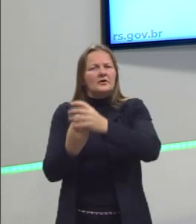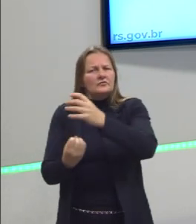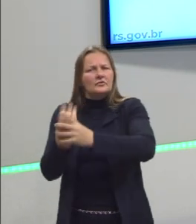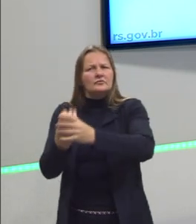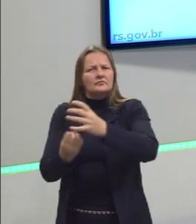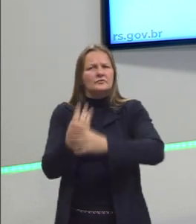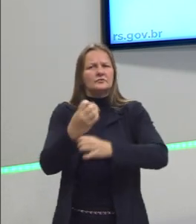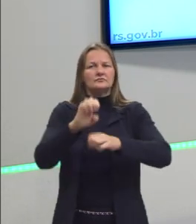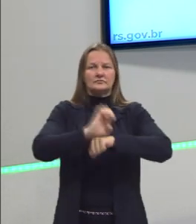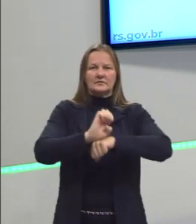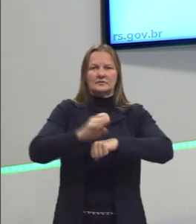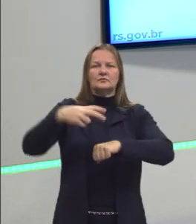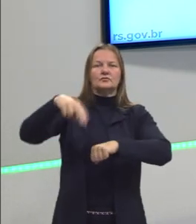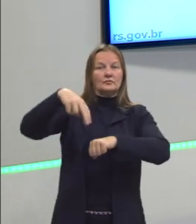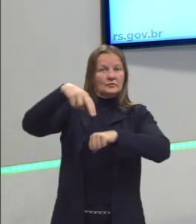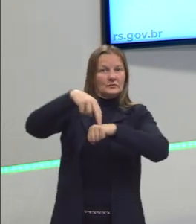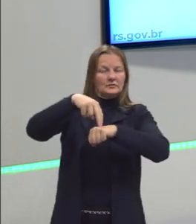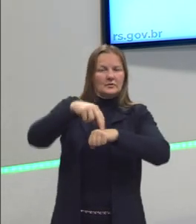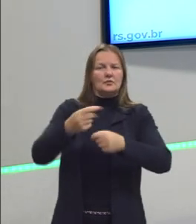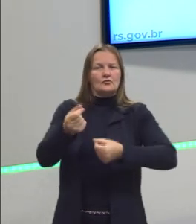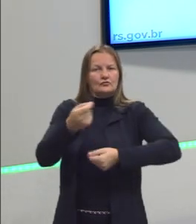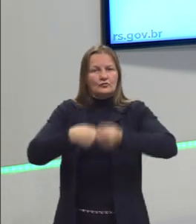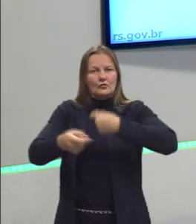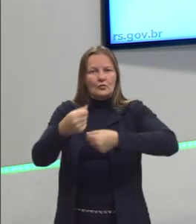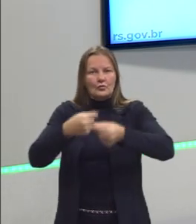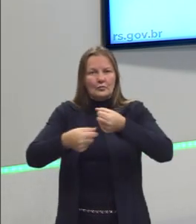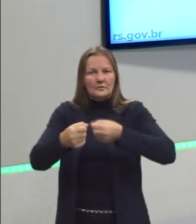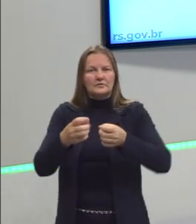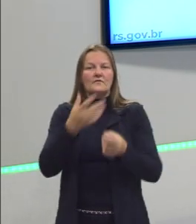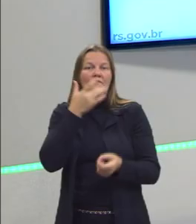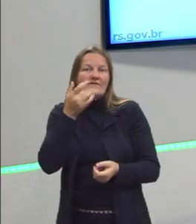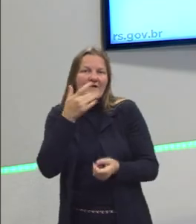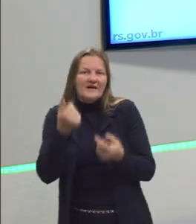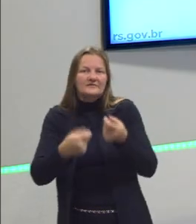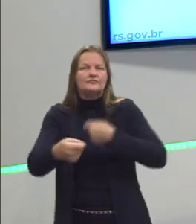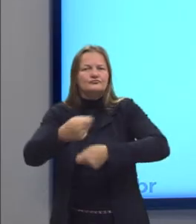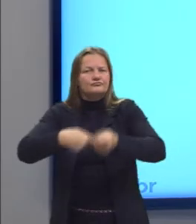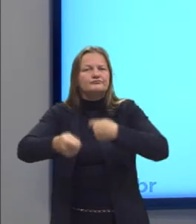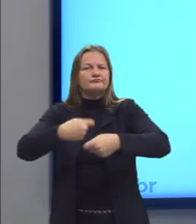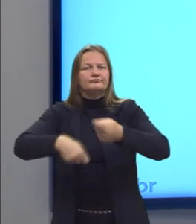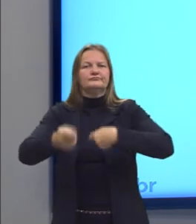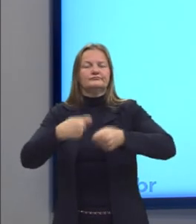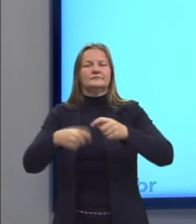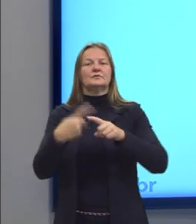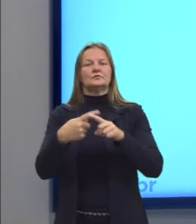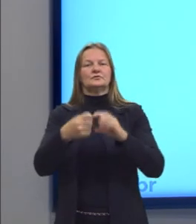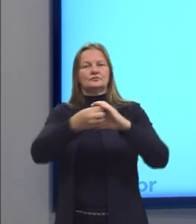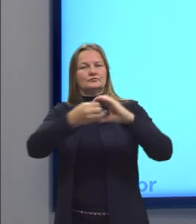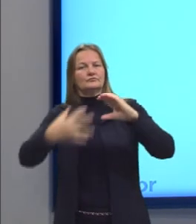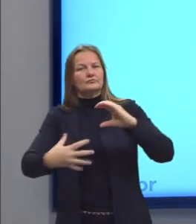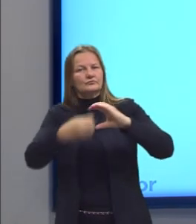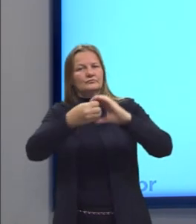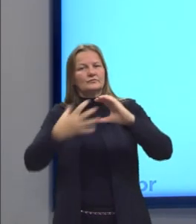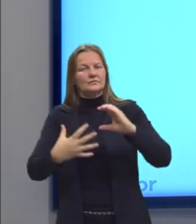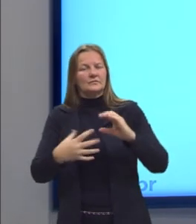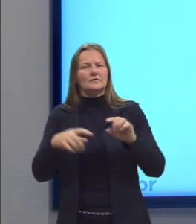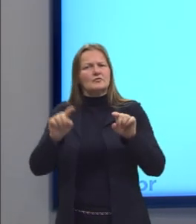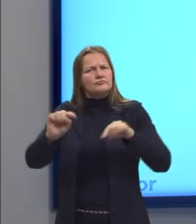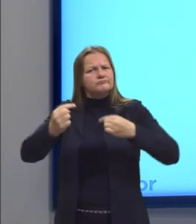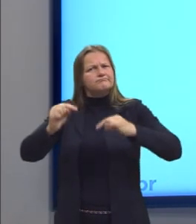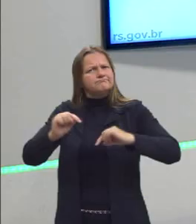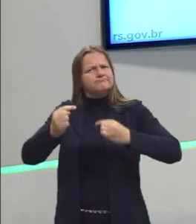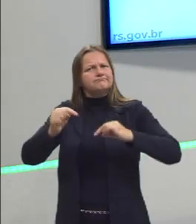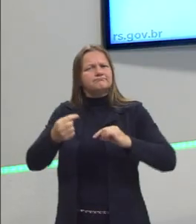nacionais facilitava o comércio isso foi empecilhos que vão que vão questionando e vão colocando em xeque